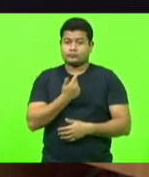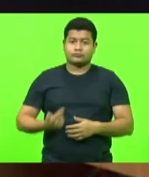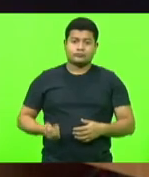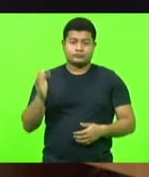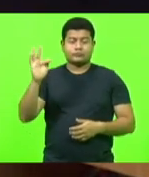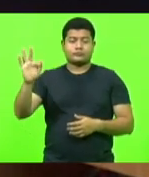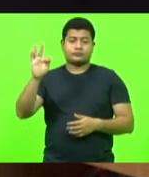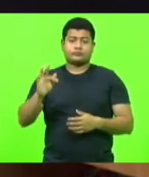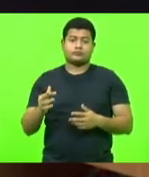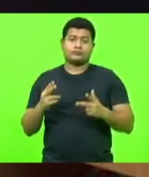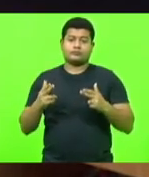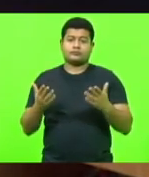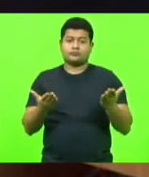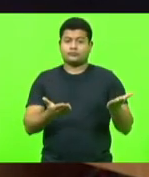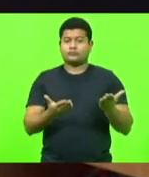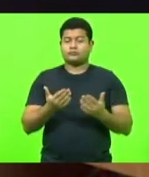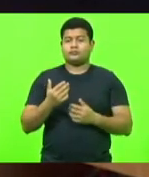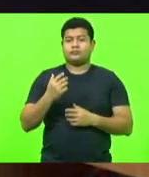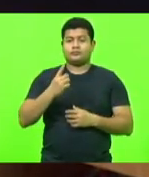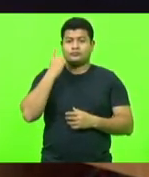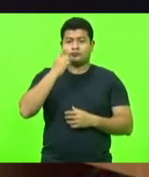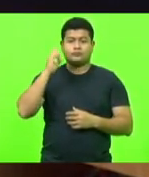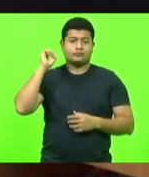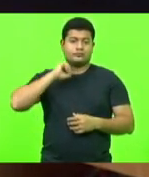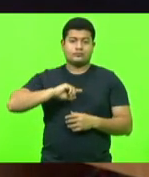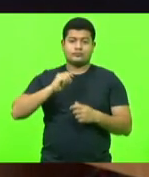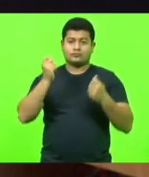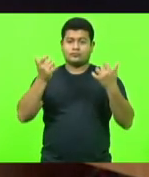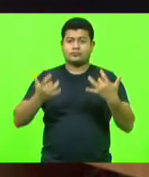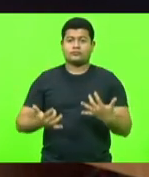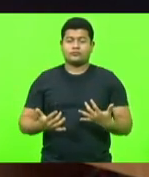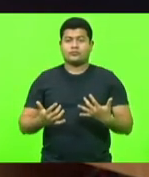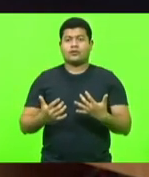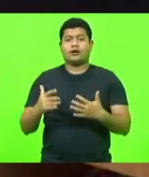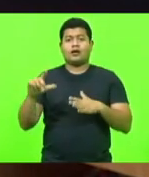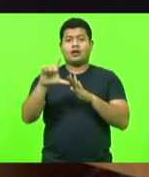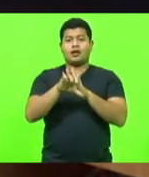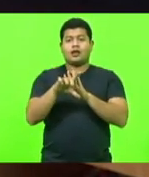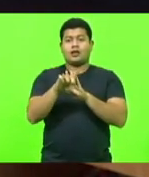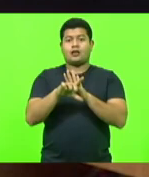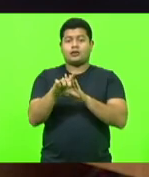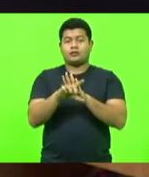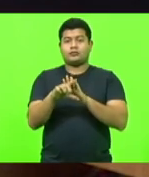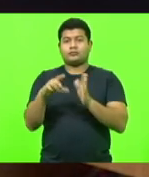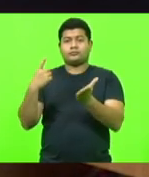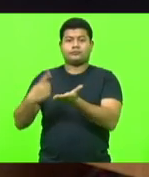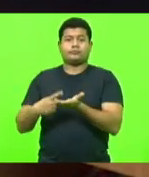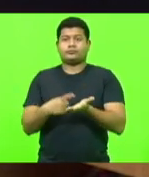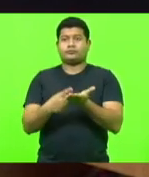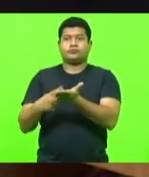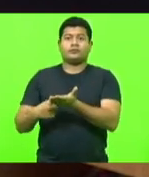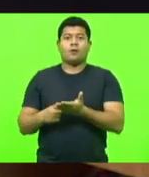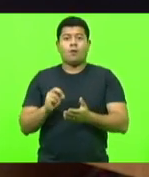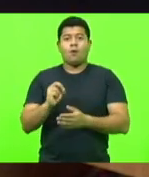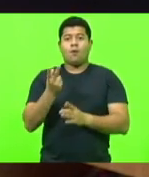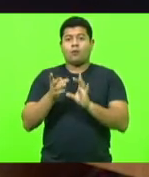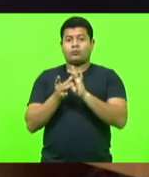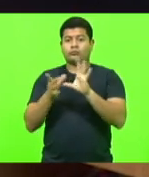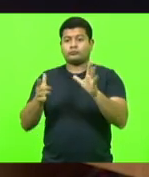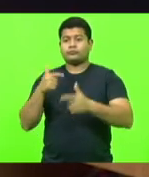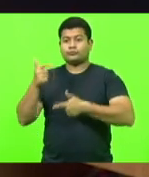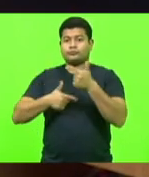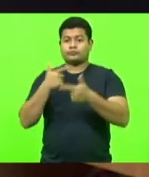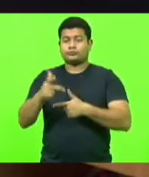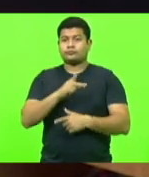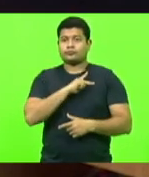pouco tempo o deputado Silvio Drevik, na legislação de concessão ou permissão de serviços